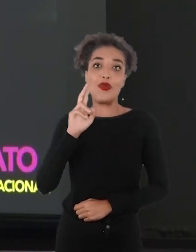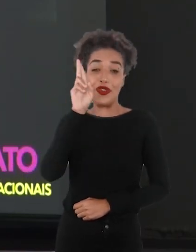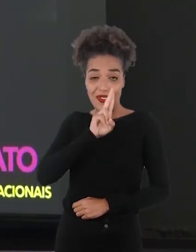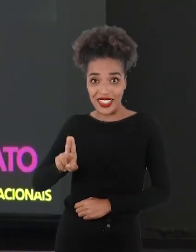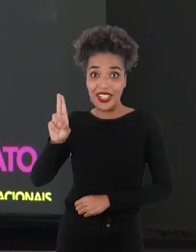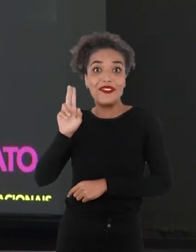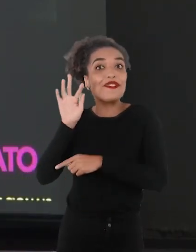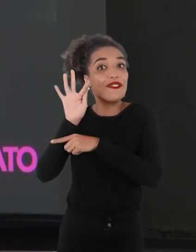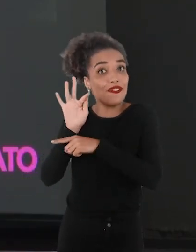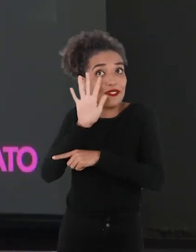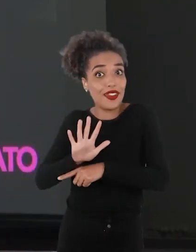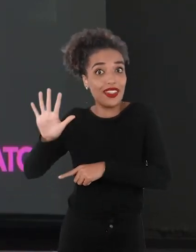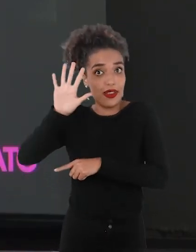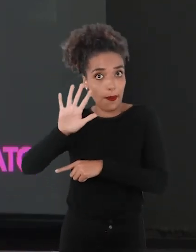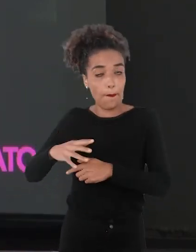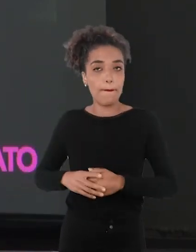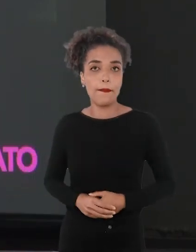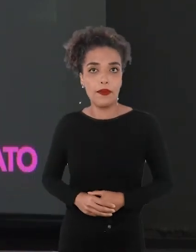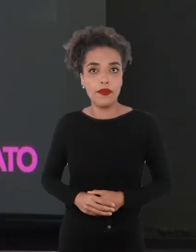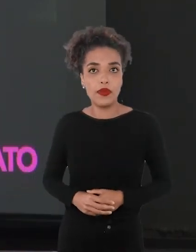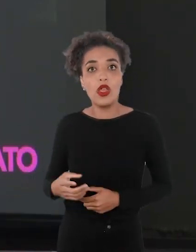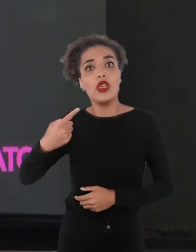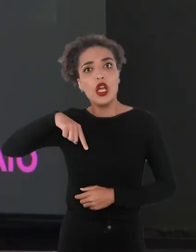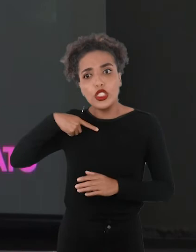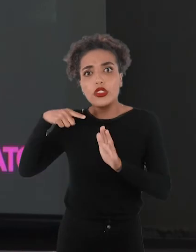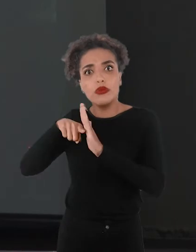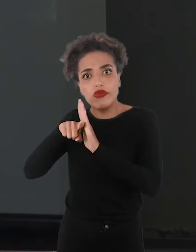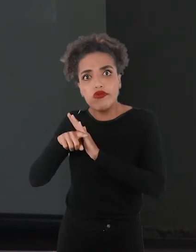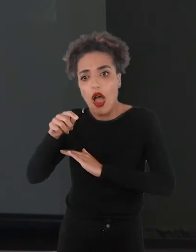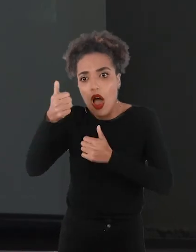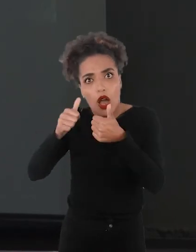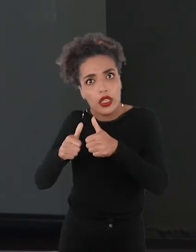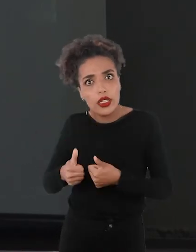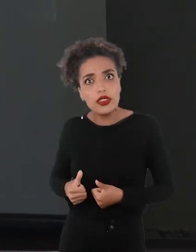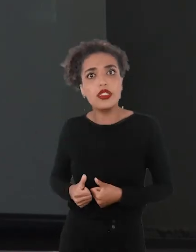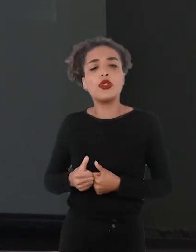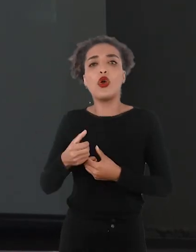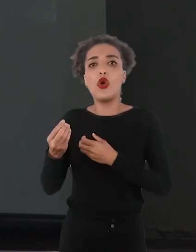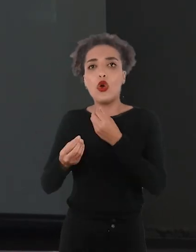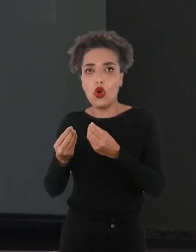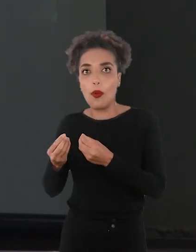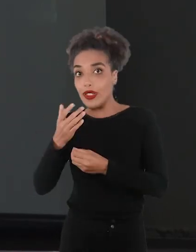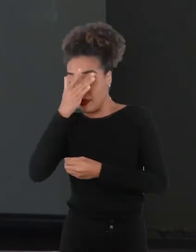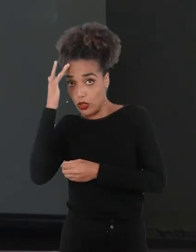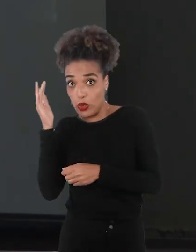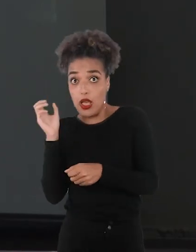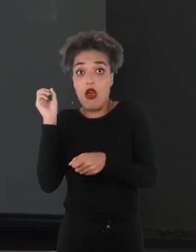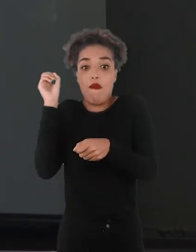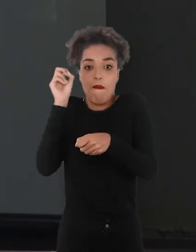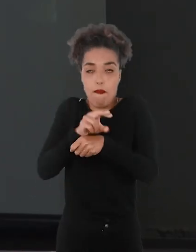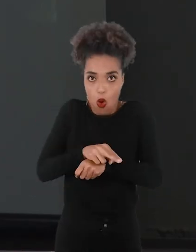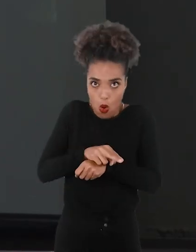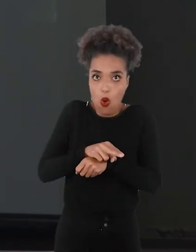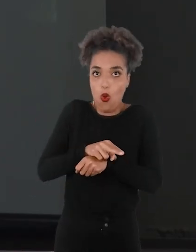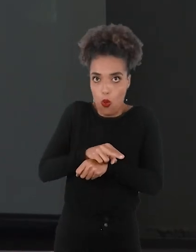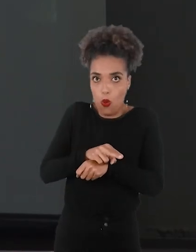e analisamos, sobretudo, informações acerca dos ingressantes e